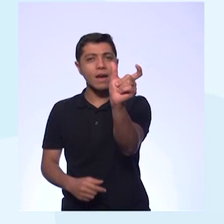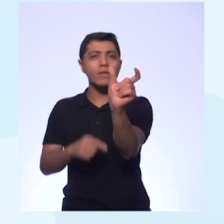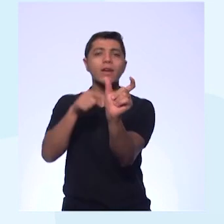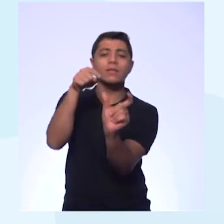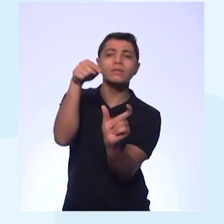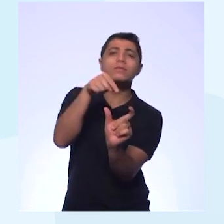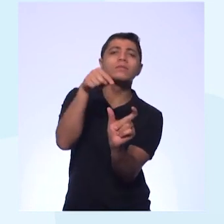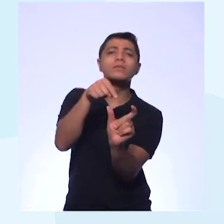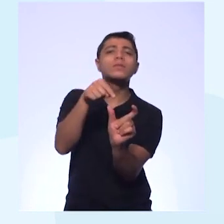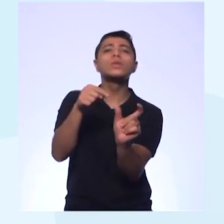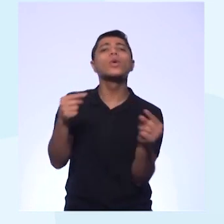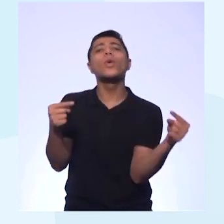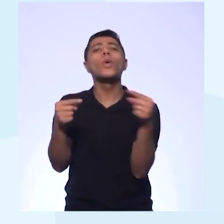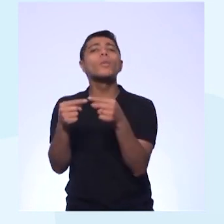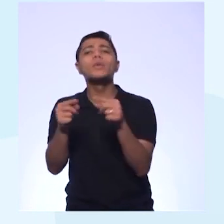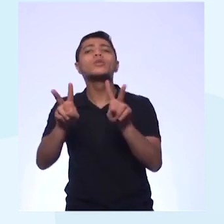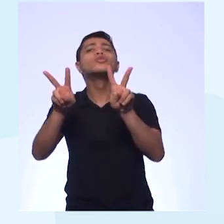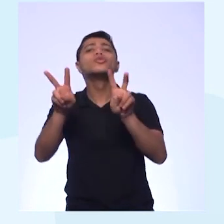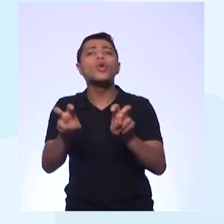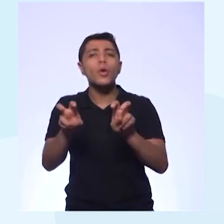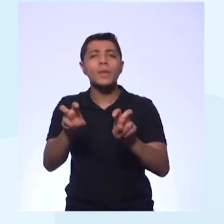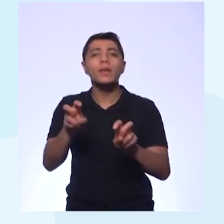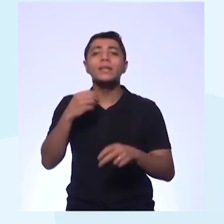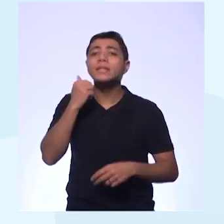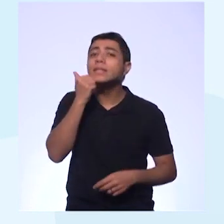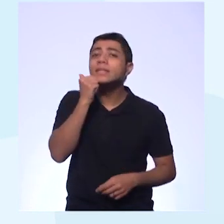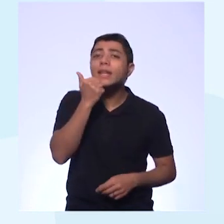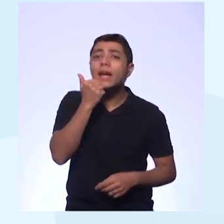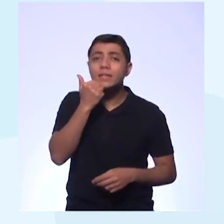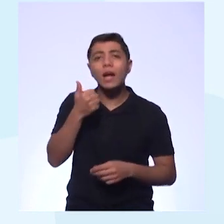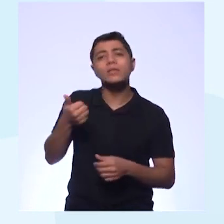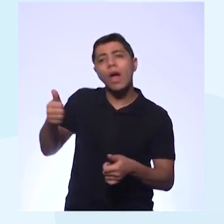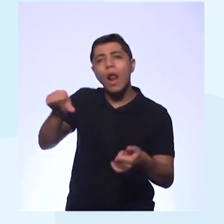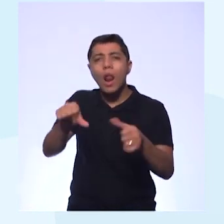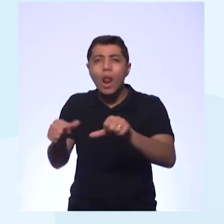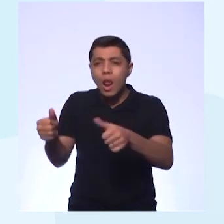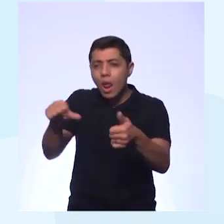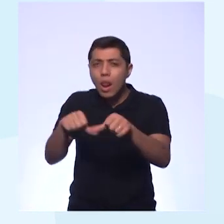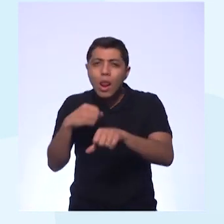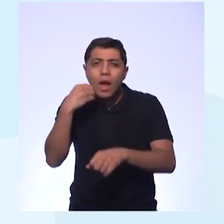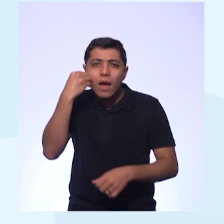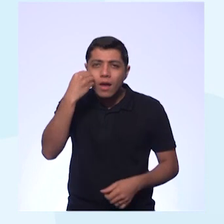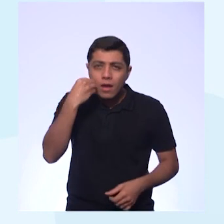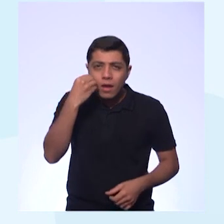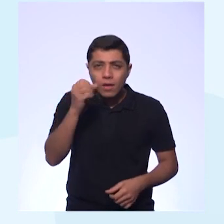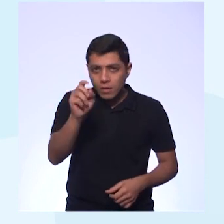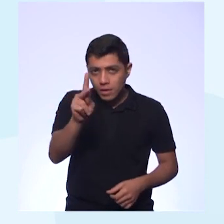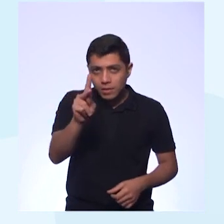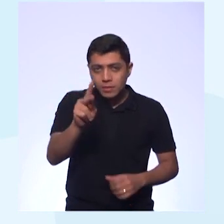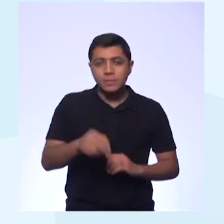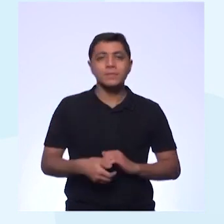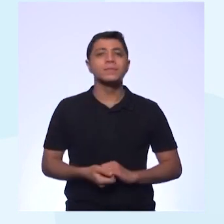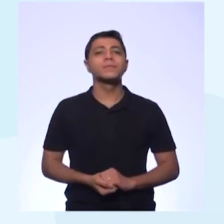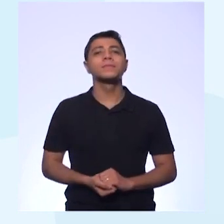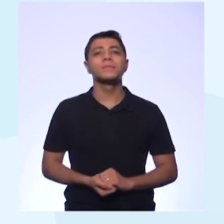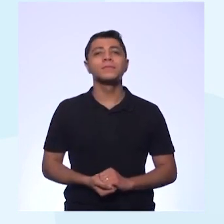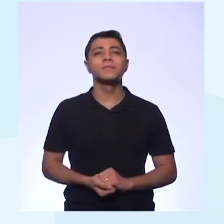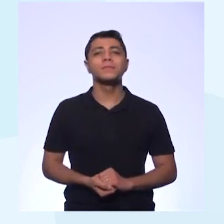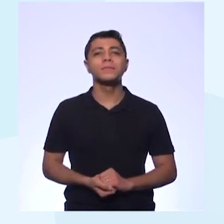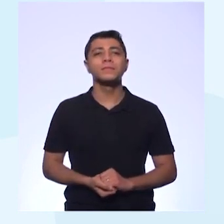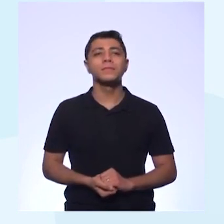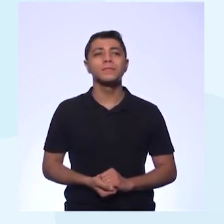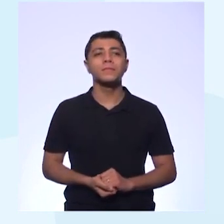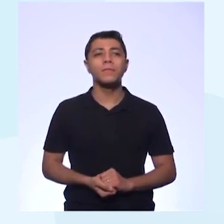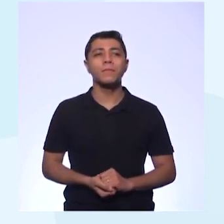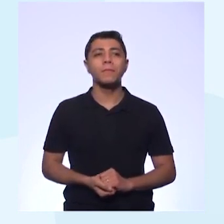relacionadas com experimentos. Como é que você vai responder no chat? Está escrito embaixo da tabela aí, ó, how to answer in the chat. E aí você fala I know,